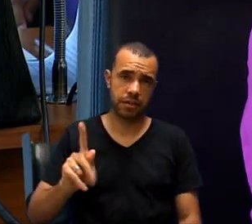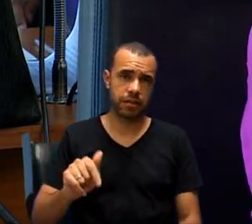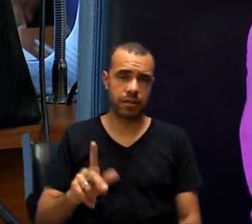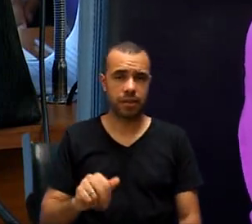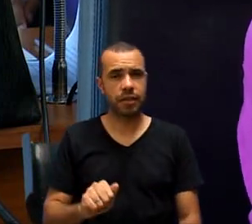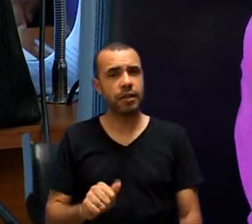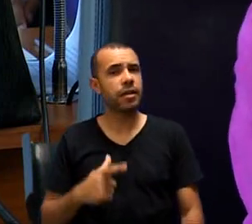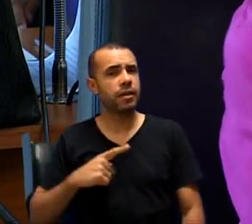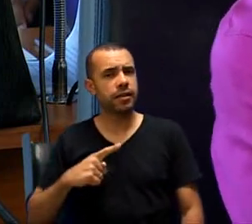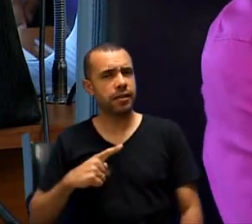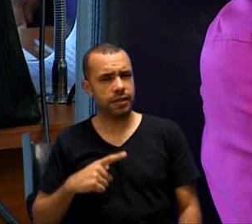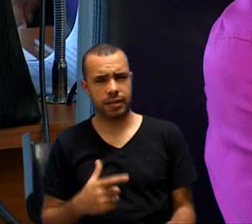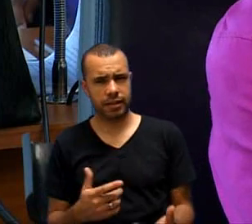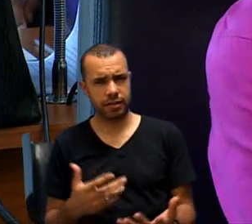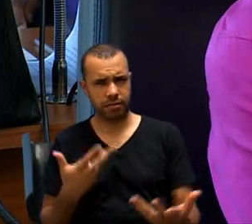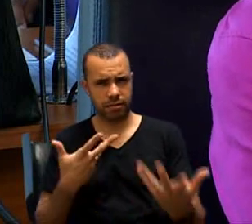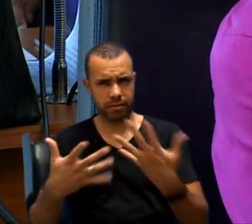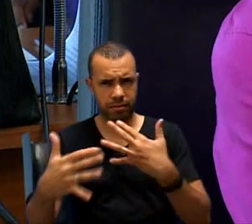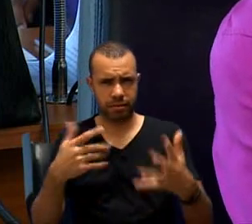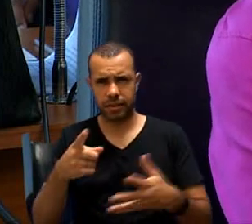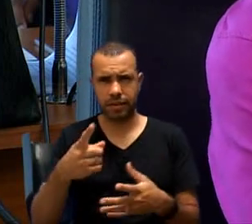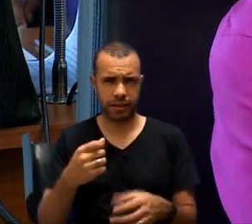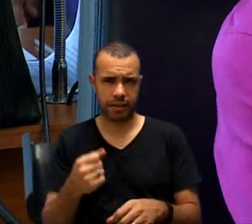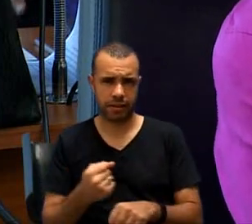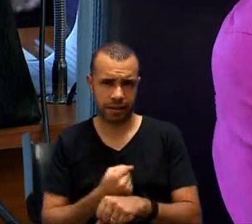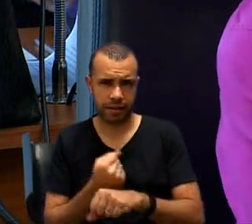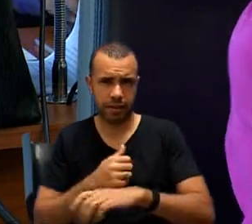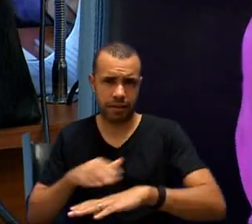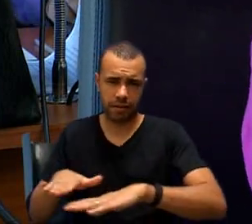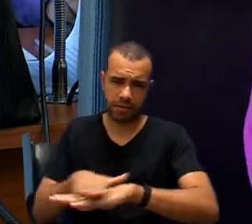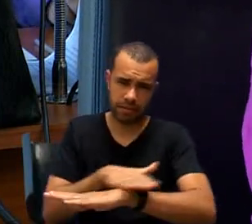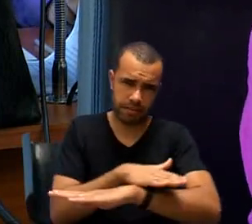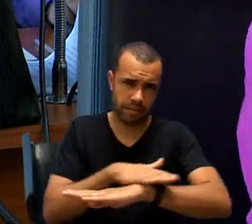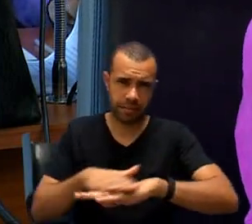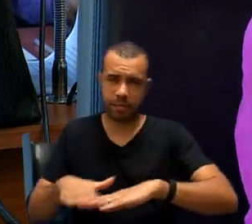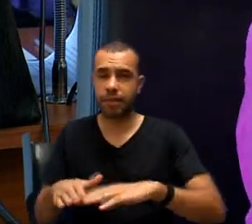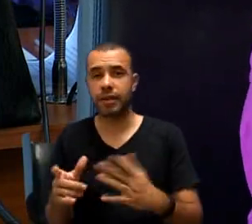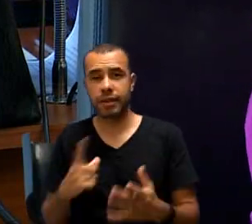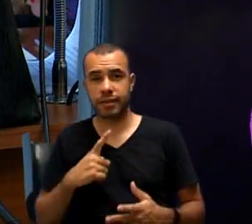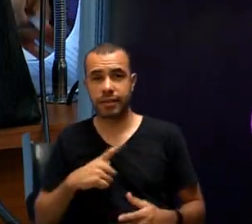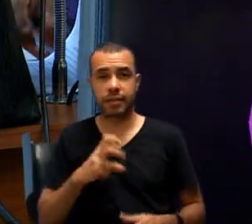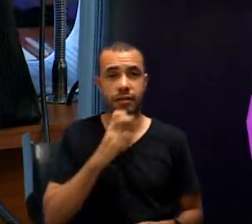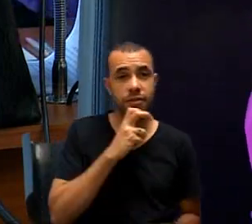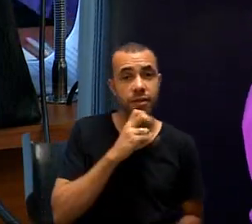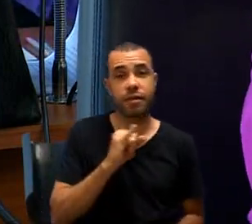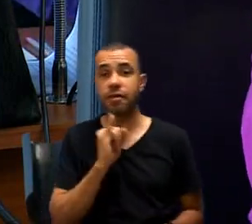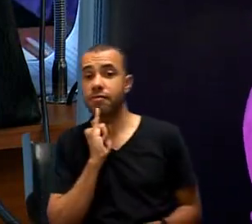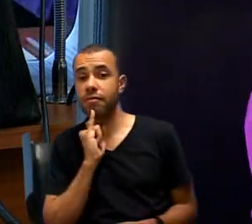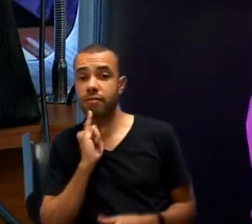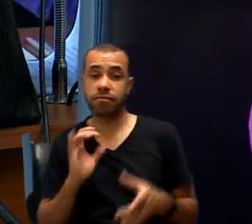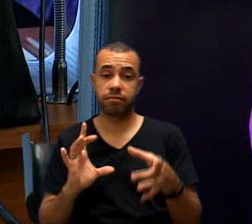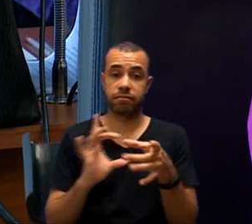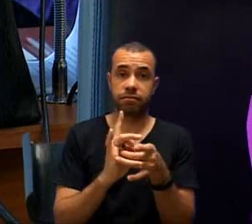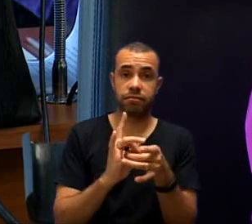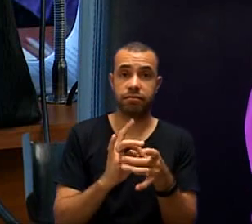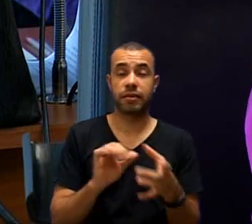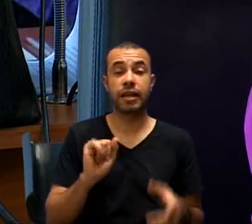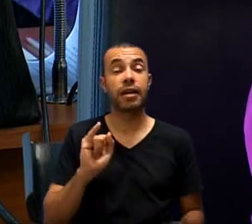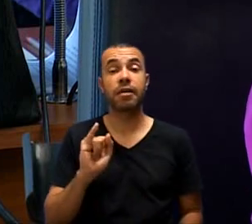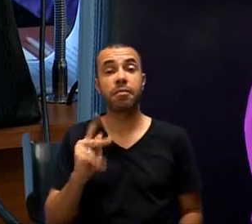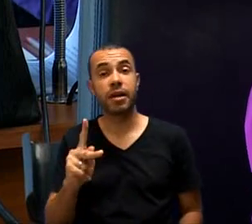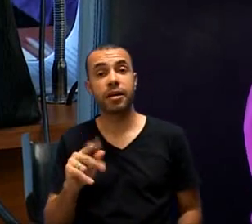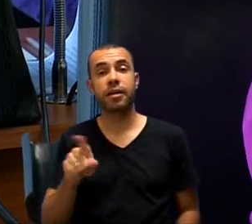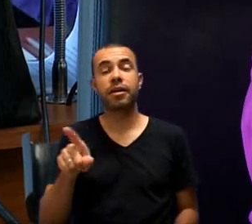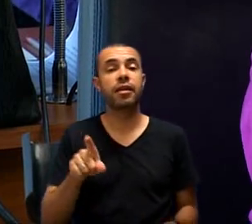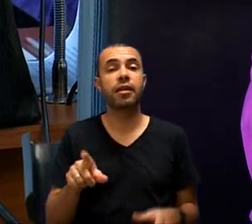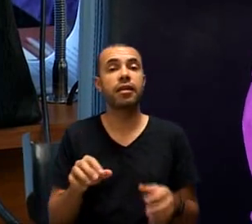recurso liberado, não sei se há entendimento entre as duas cidades ou desentendimento entre as duas cidades, e o recurso trazido pelo